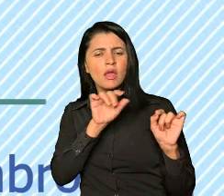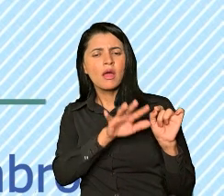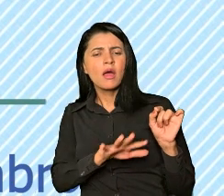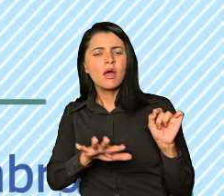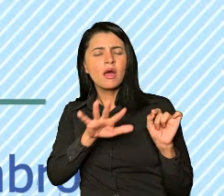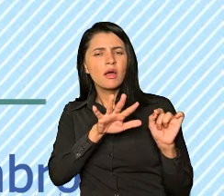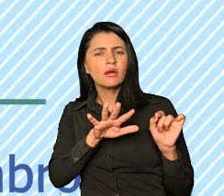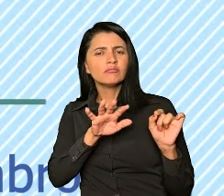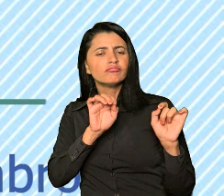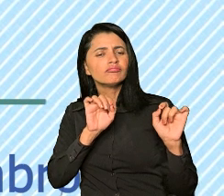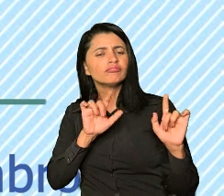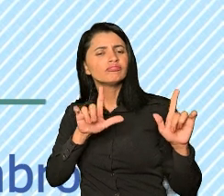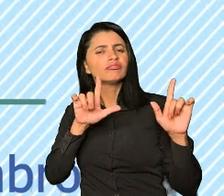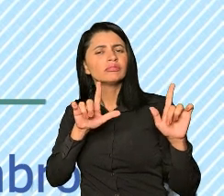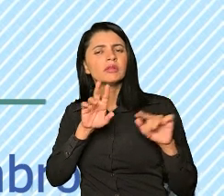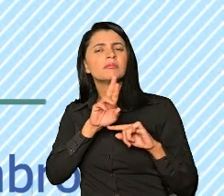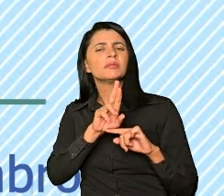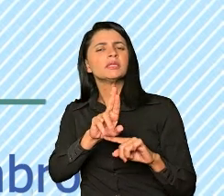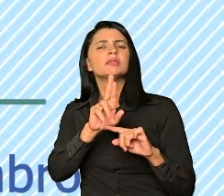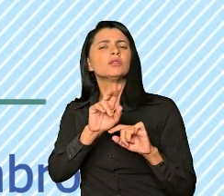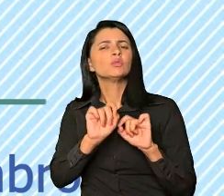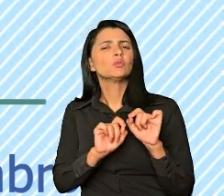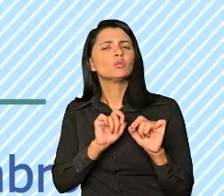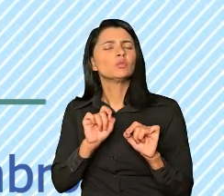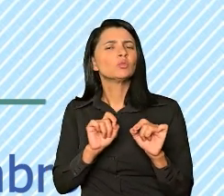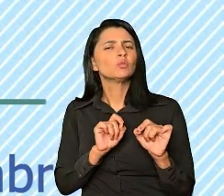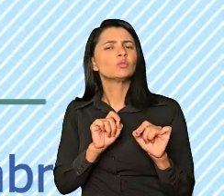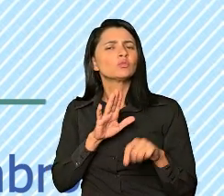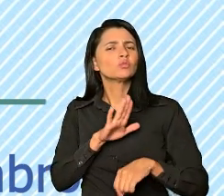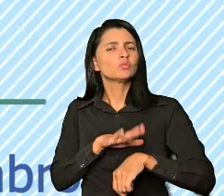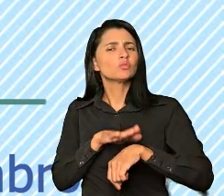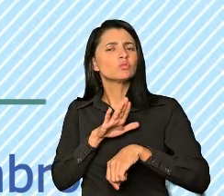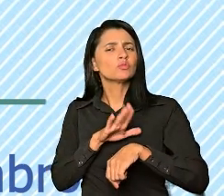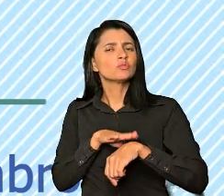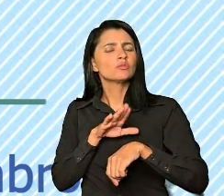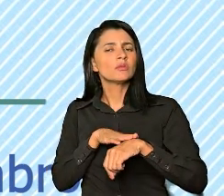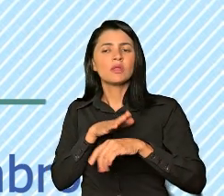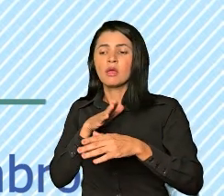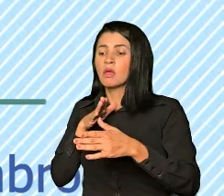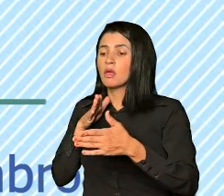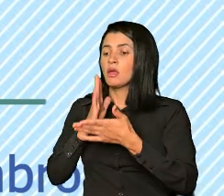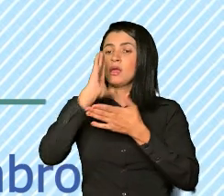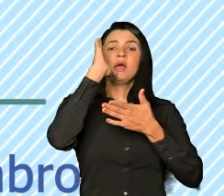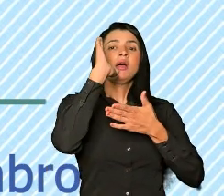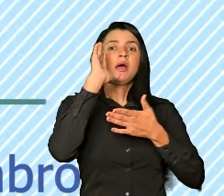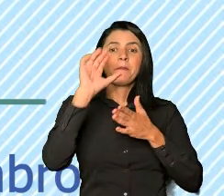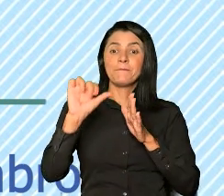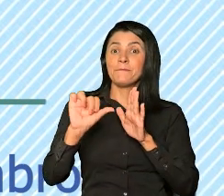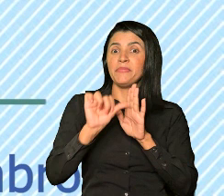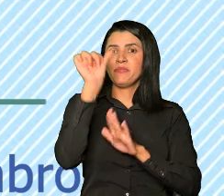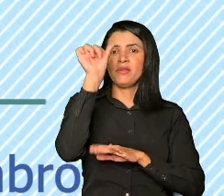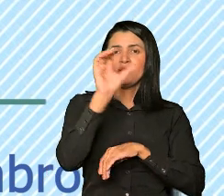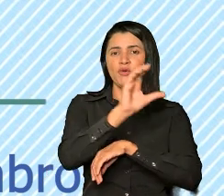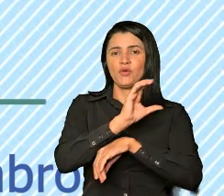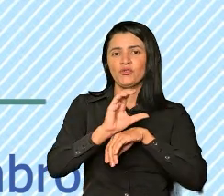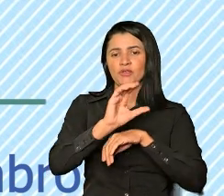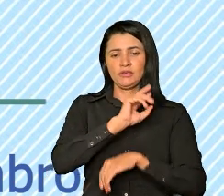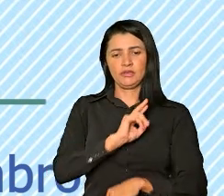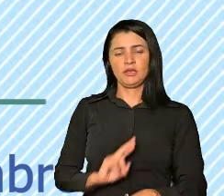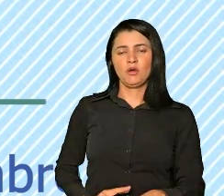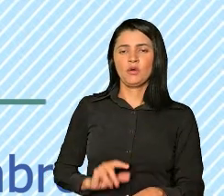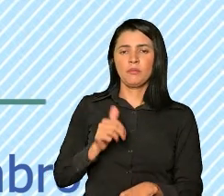um quadro que representa o momento da promulgação da nossa primeira Constituição Republicana